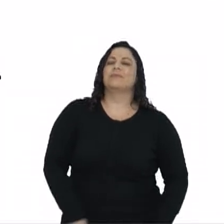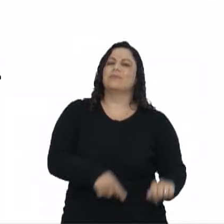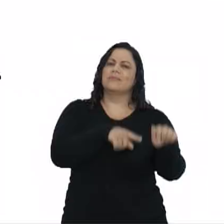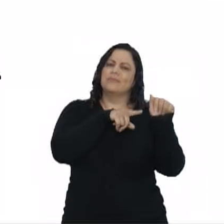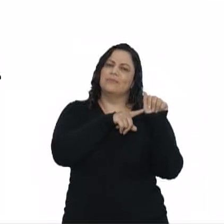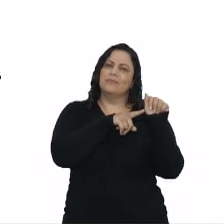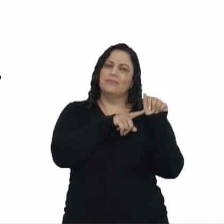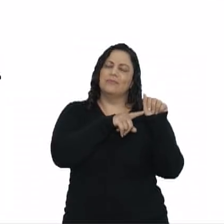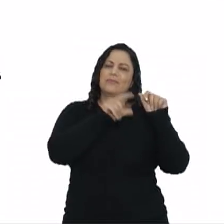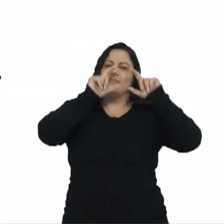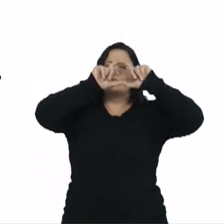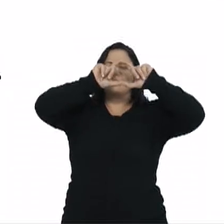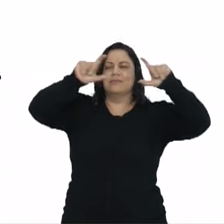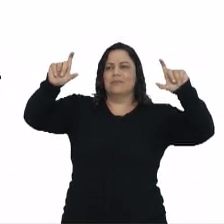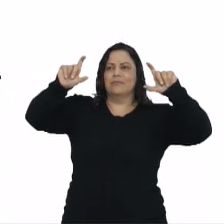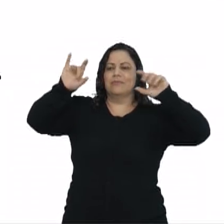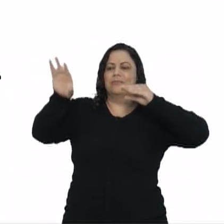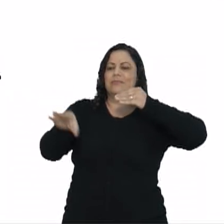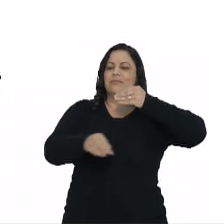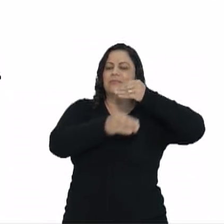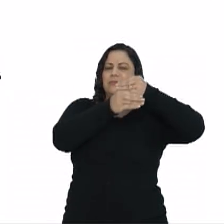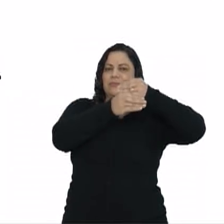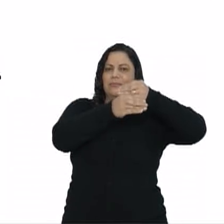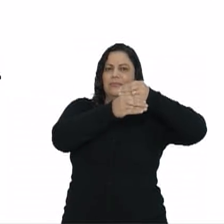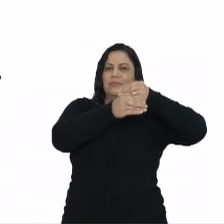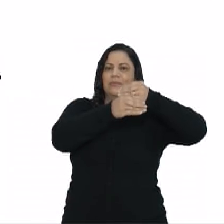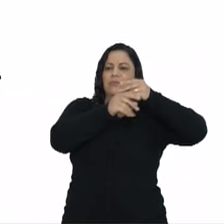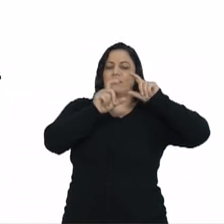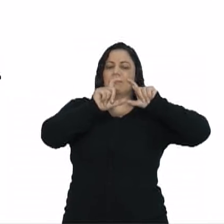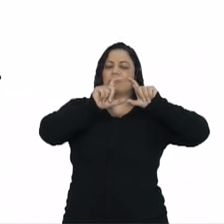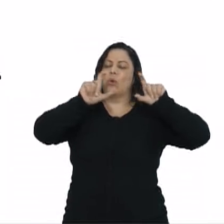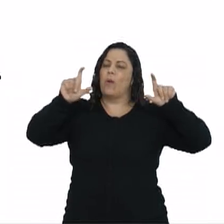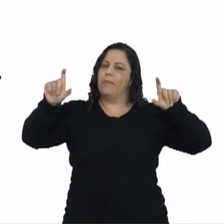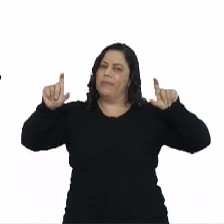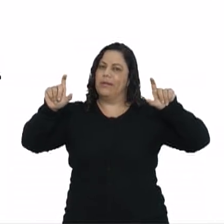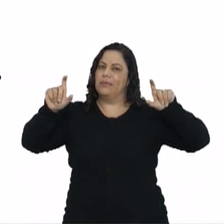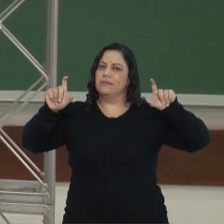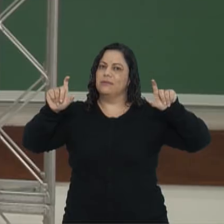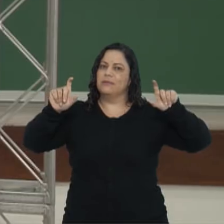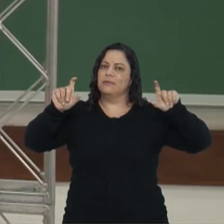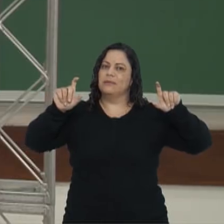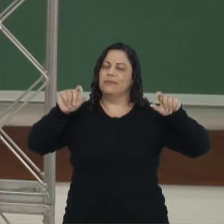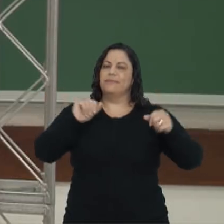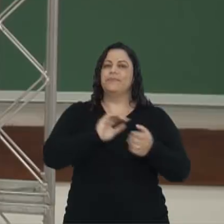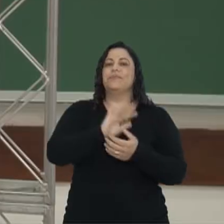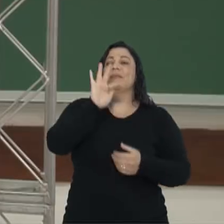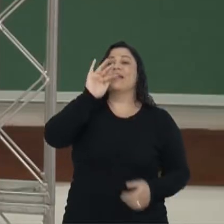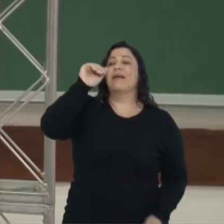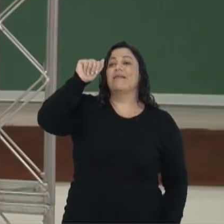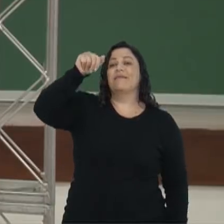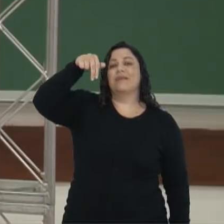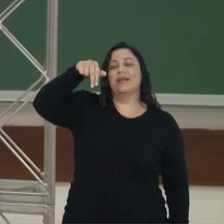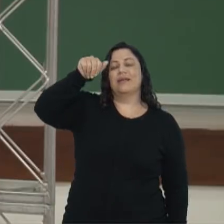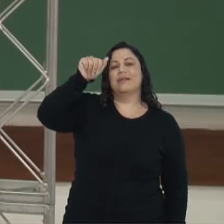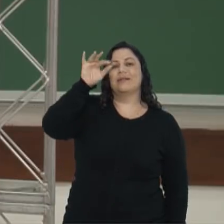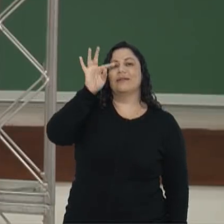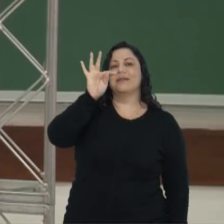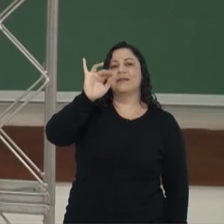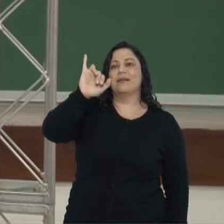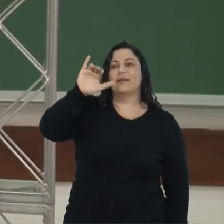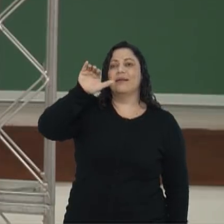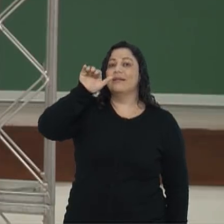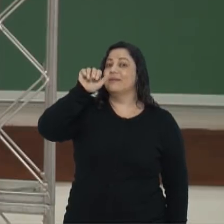a expressão que completa o sentido dos termos em destaques. Então veja, o termo fanática, ele é completado